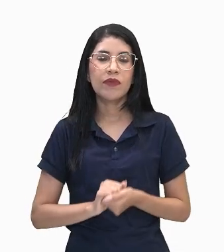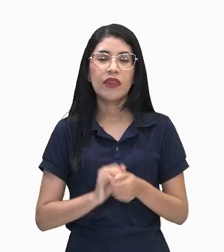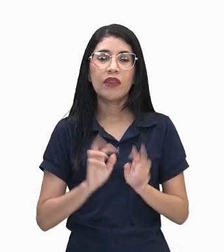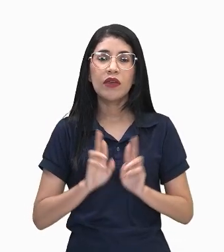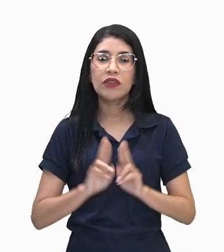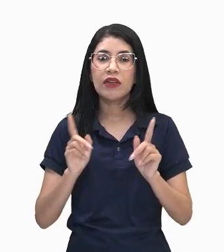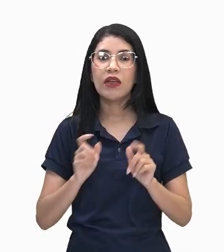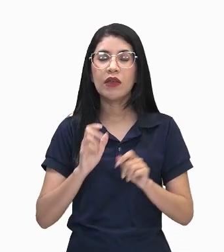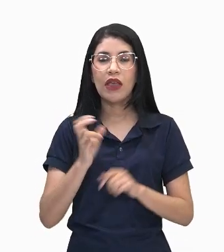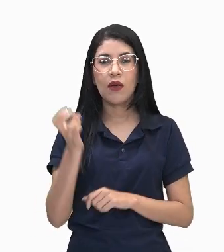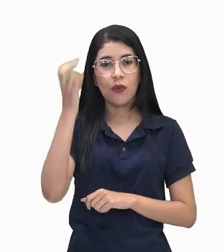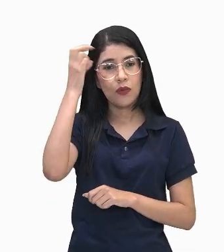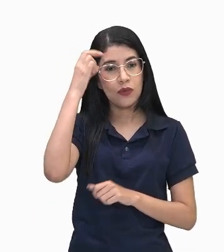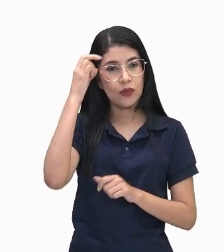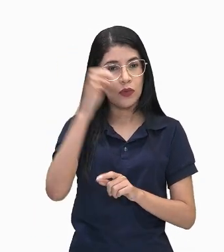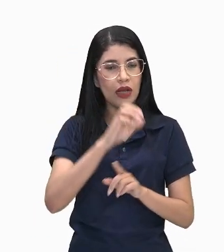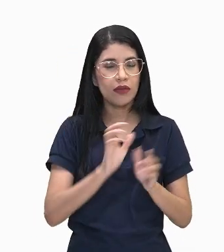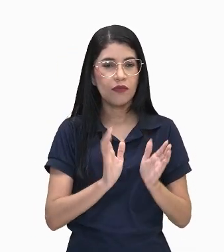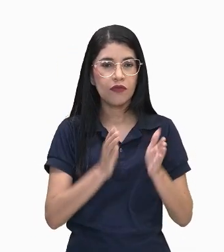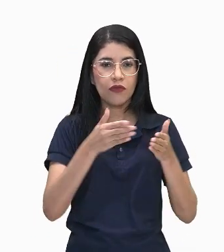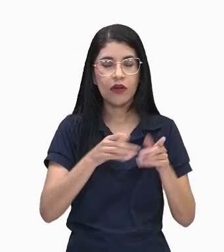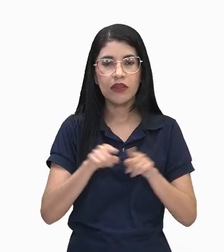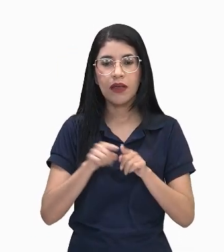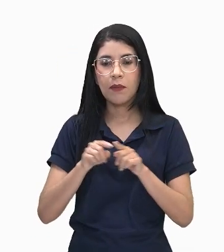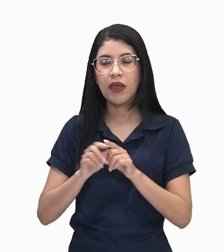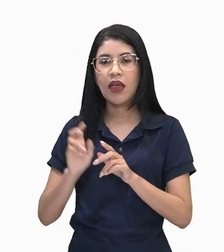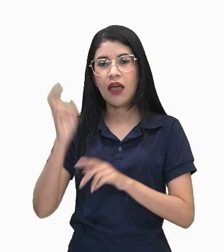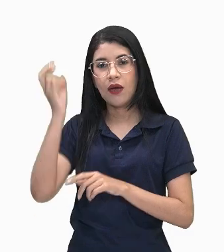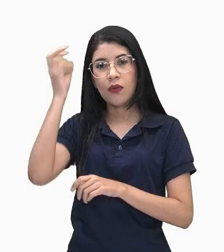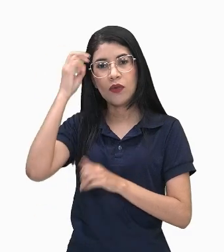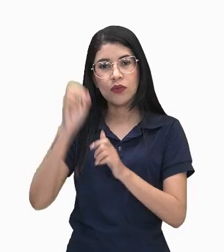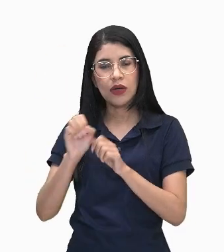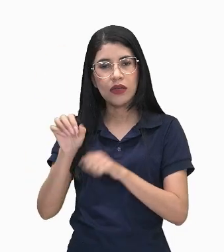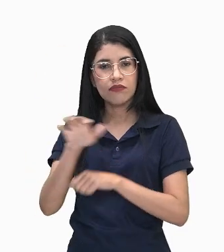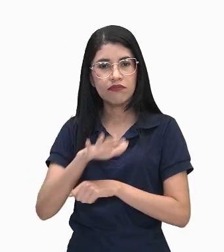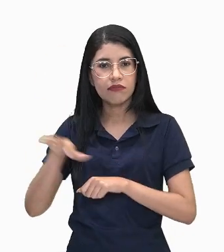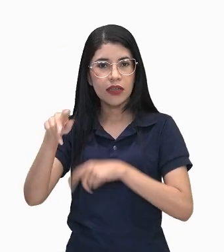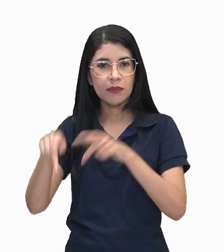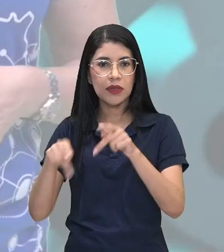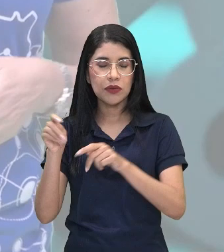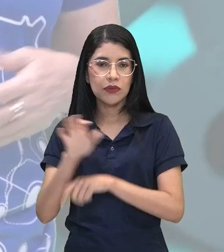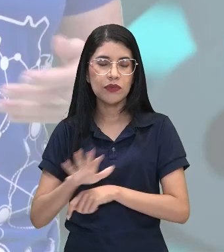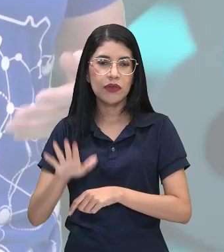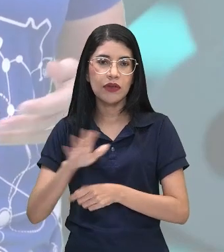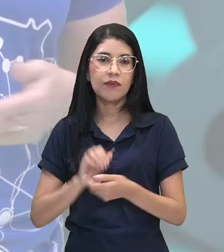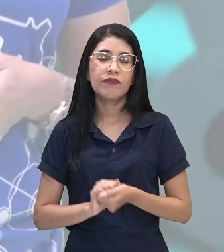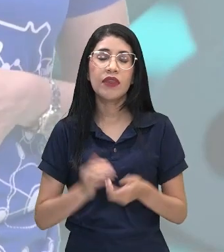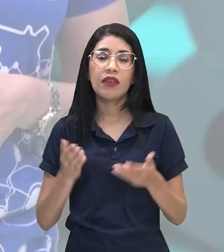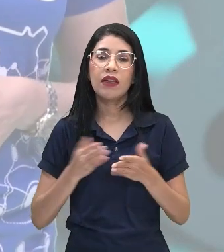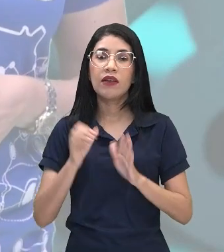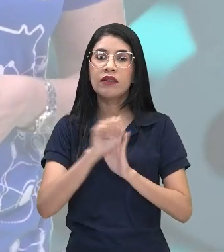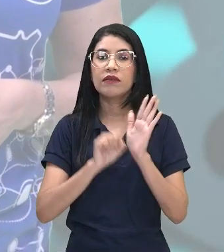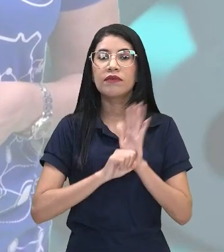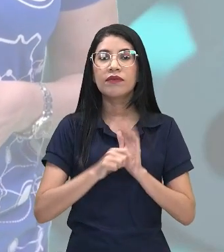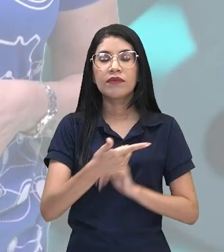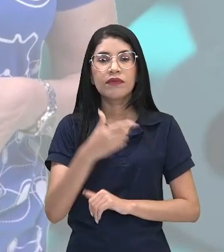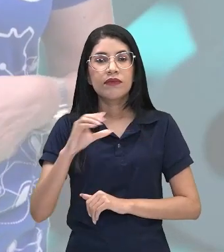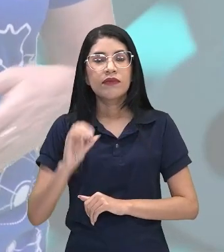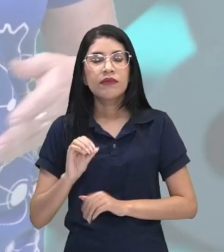a cultura de massa. E vamos agora ao século XX. os